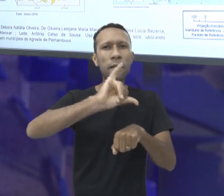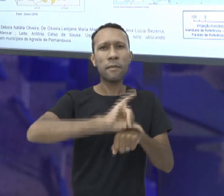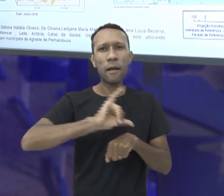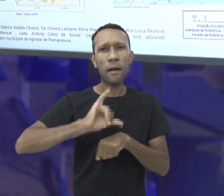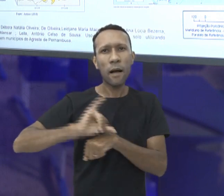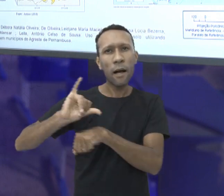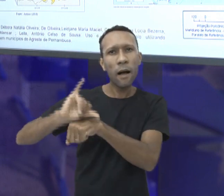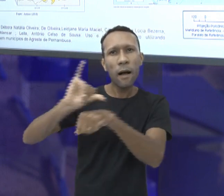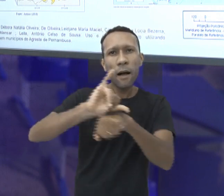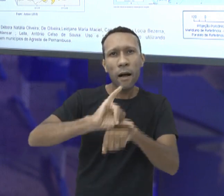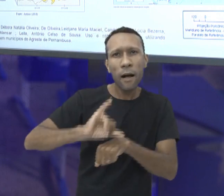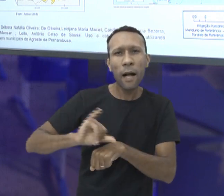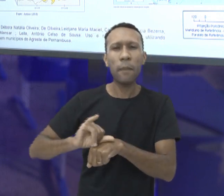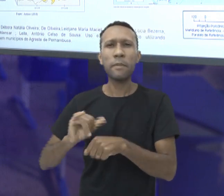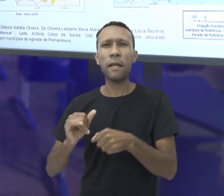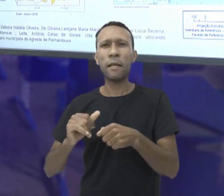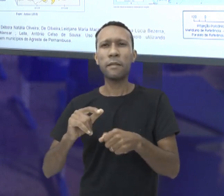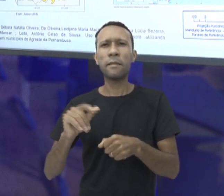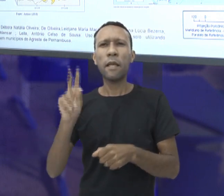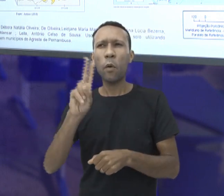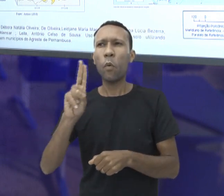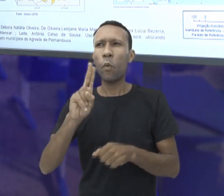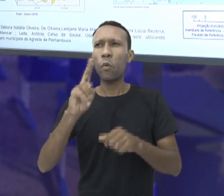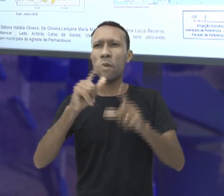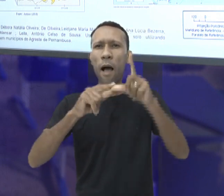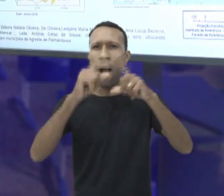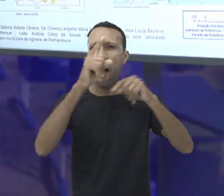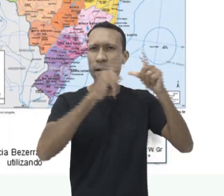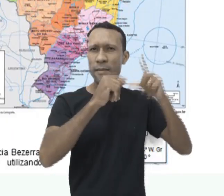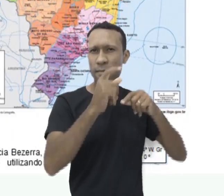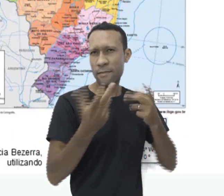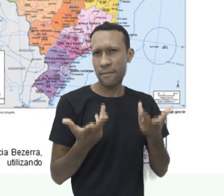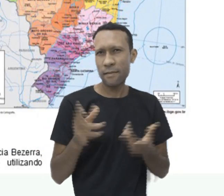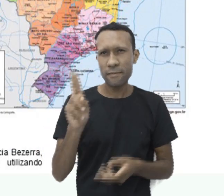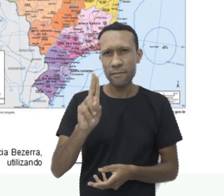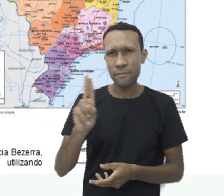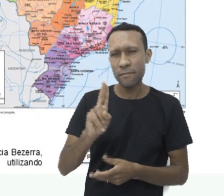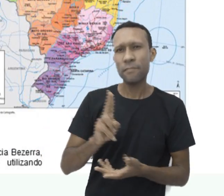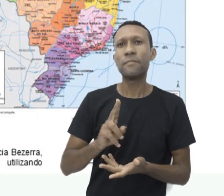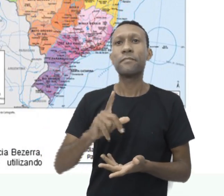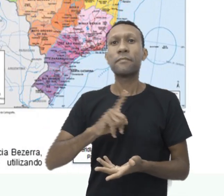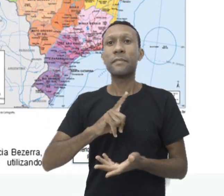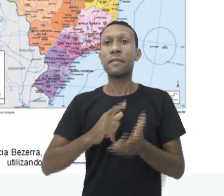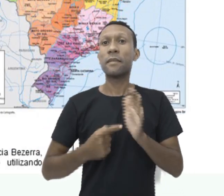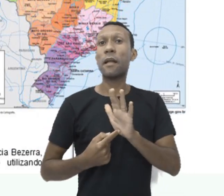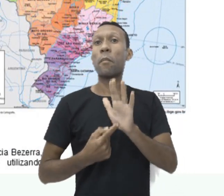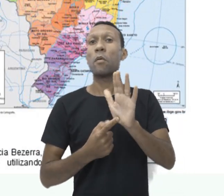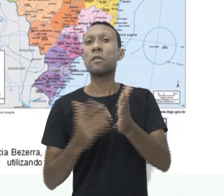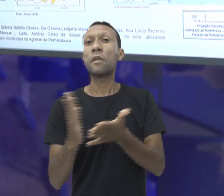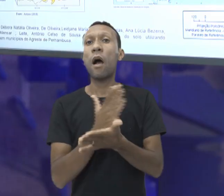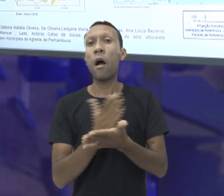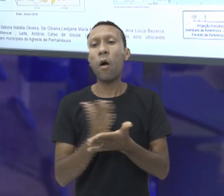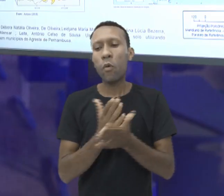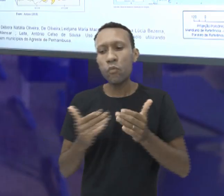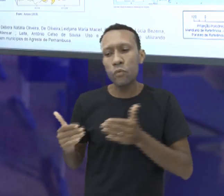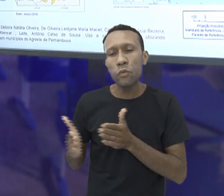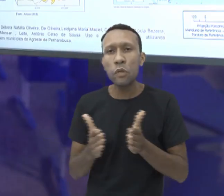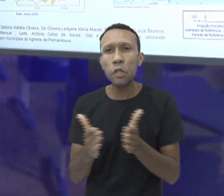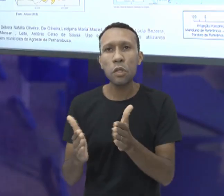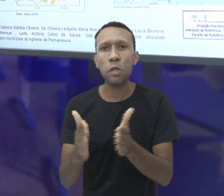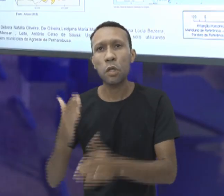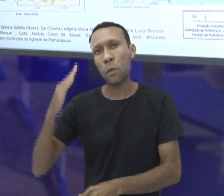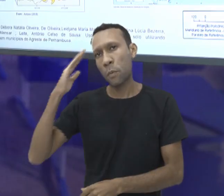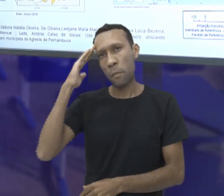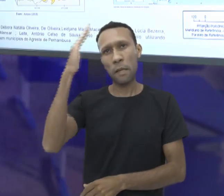cidades, quando são capitais, com estrelas, mostrando também algumas bacias hidrográficas e os principais rios hidrográficos do Brasil, como